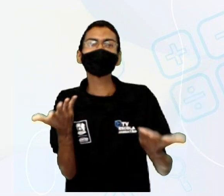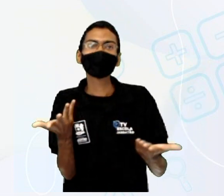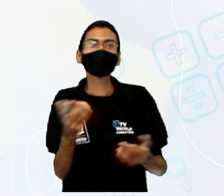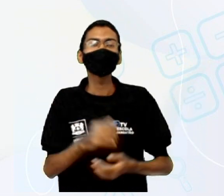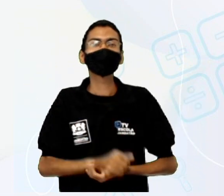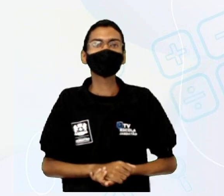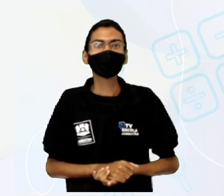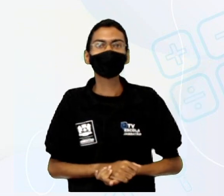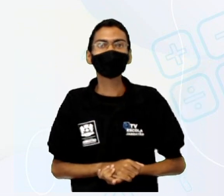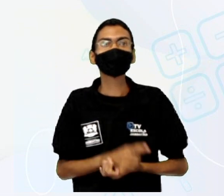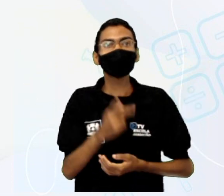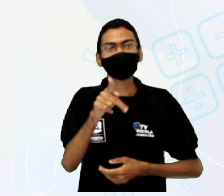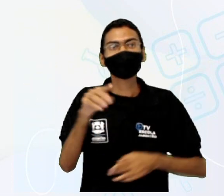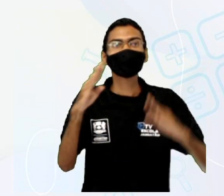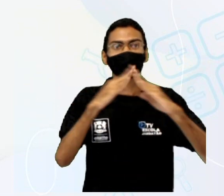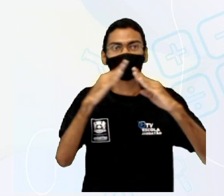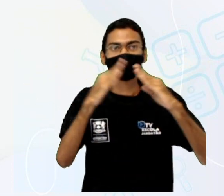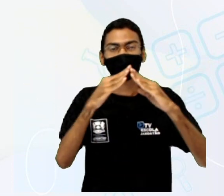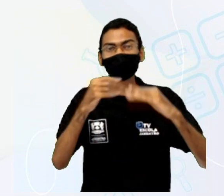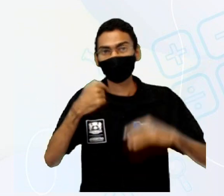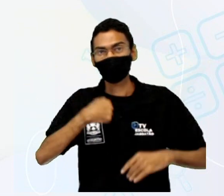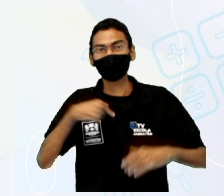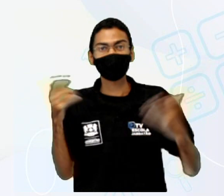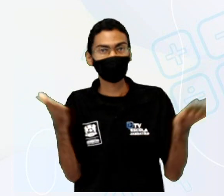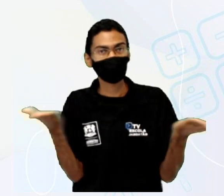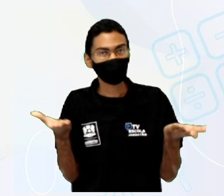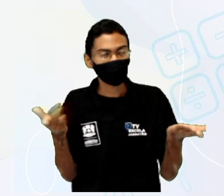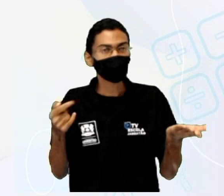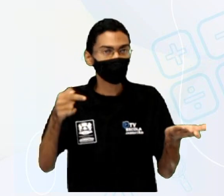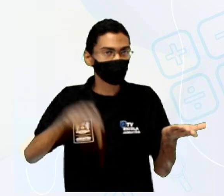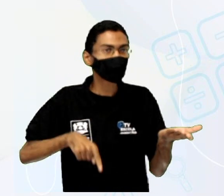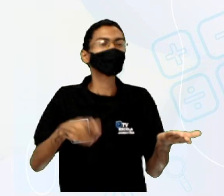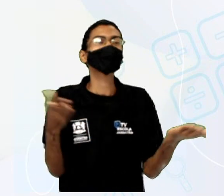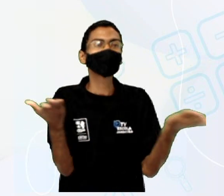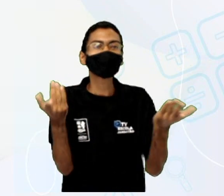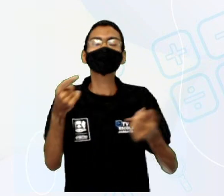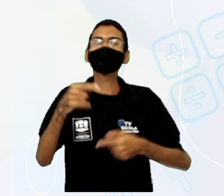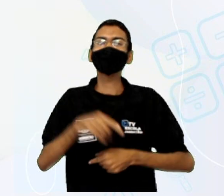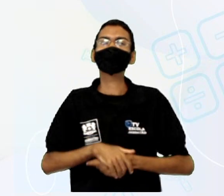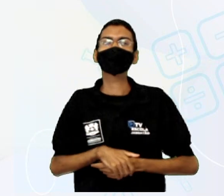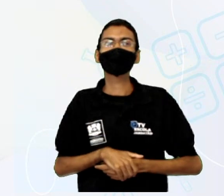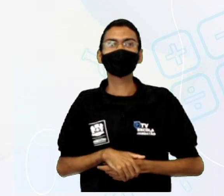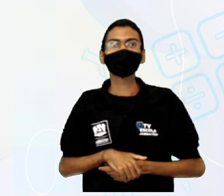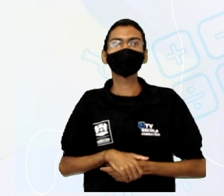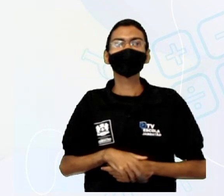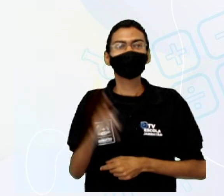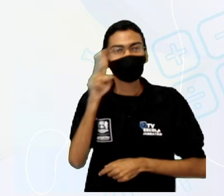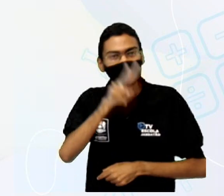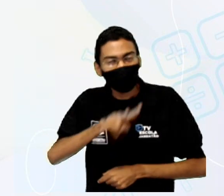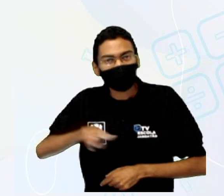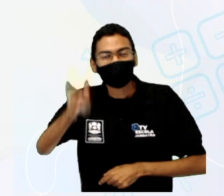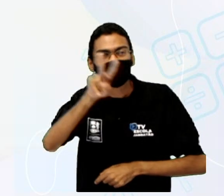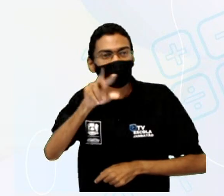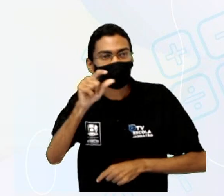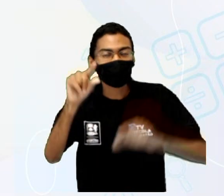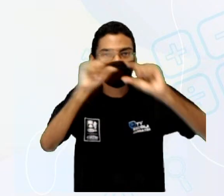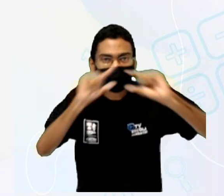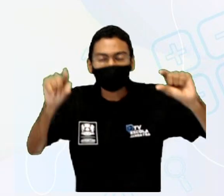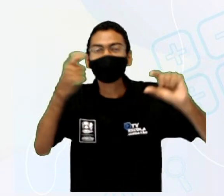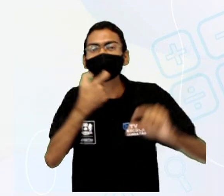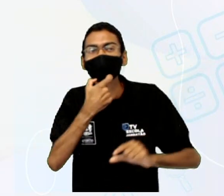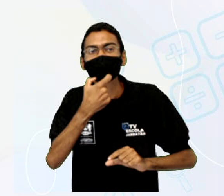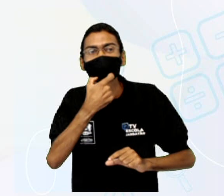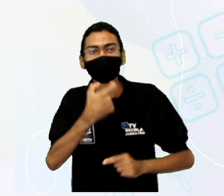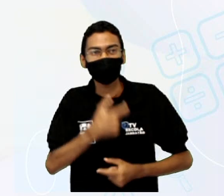Now it's your turn. Agora é a sua vez. Vocês estão vendo a imagem e as palavras